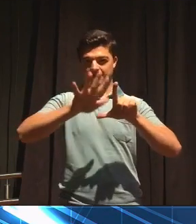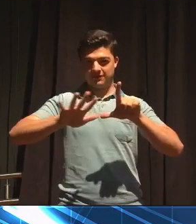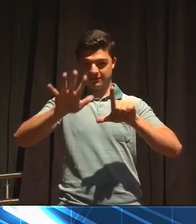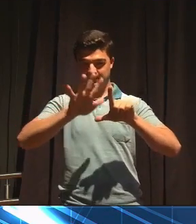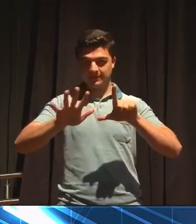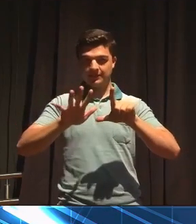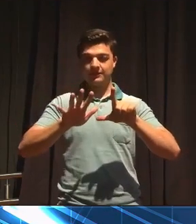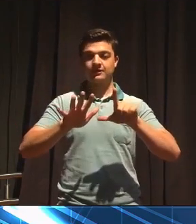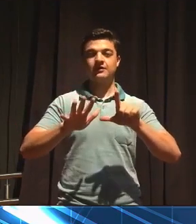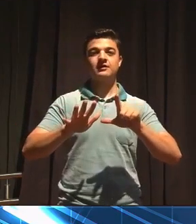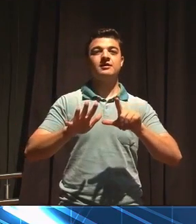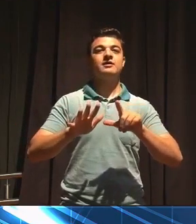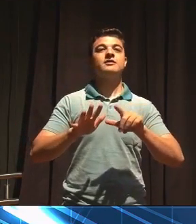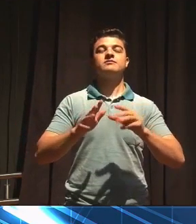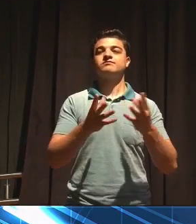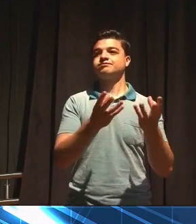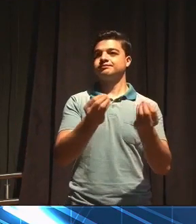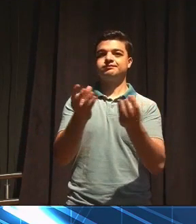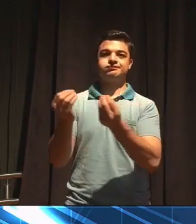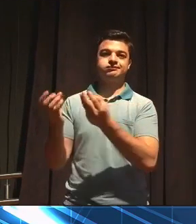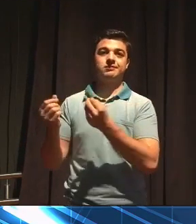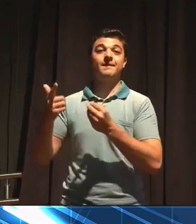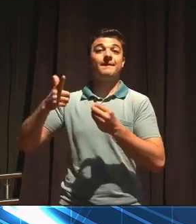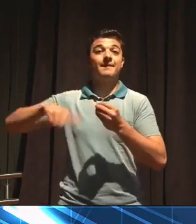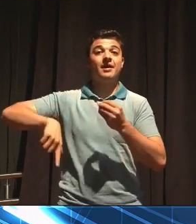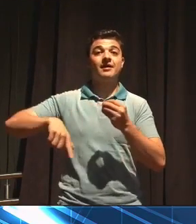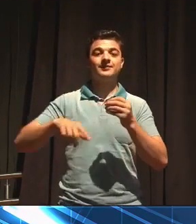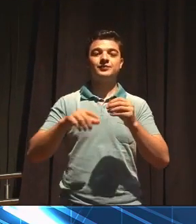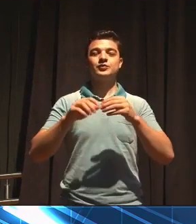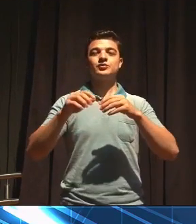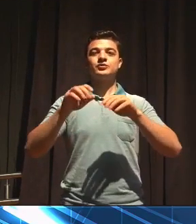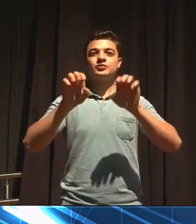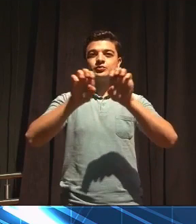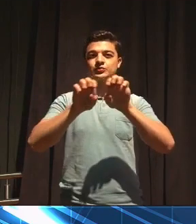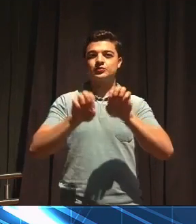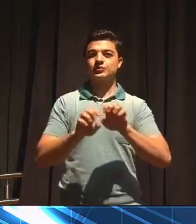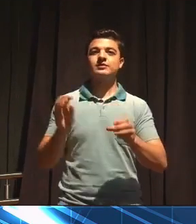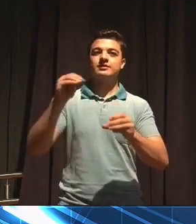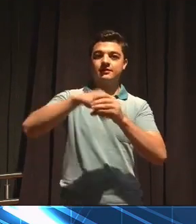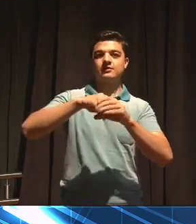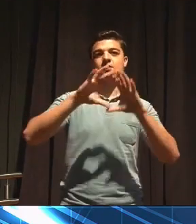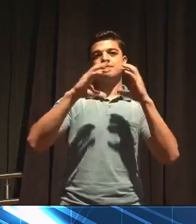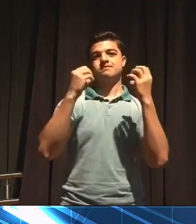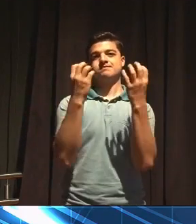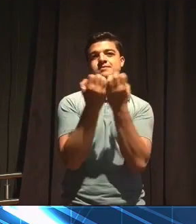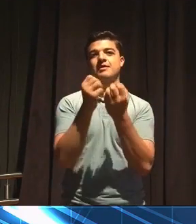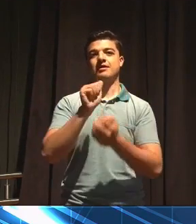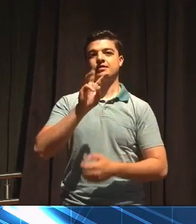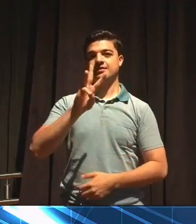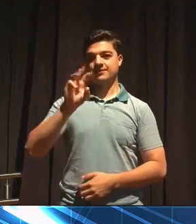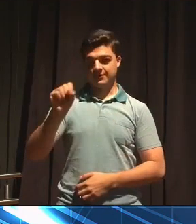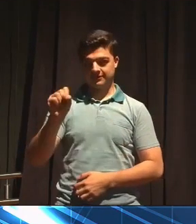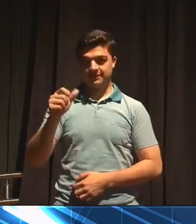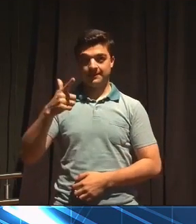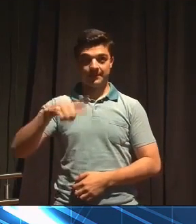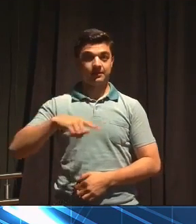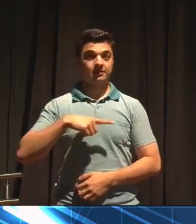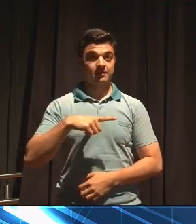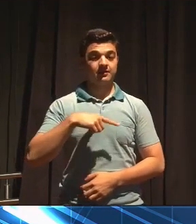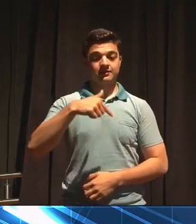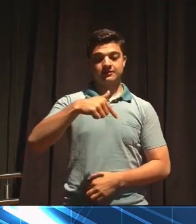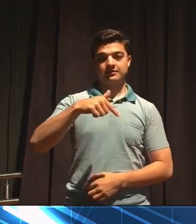dessa plataforma. 70% da nossa infraestrutura já está na cloud, na AWS. Nós temos um lake ali de 75 GB